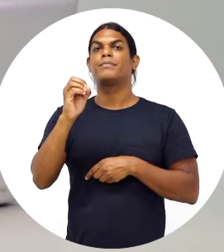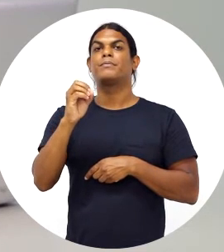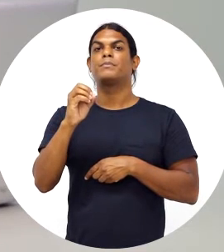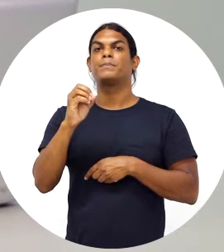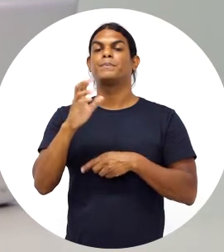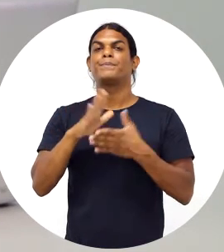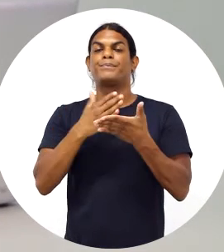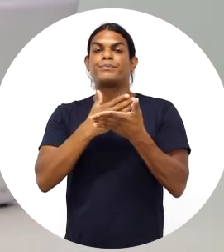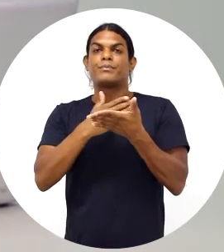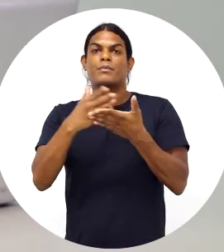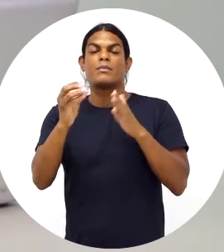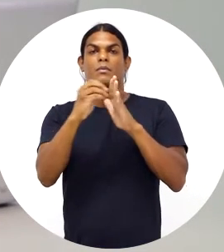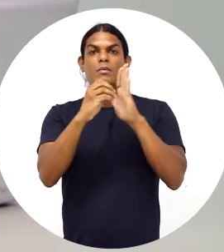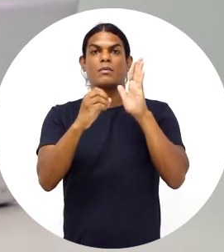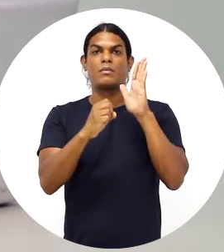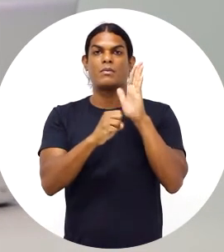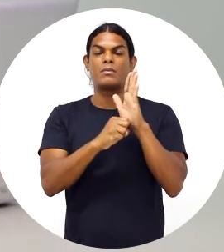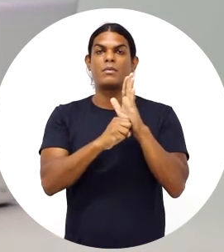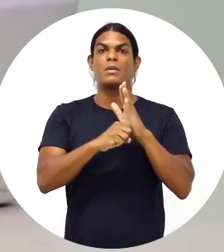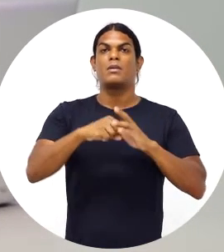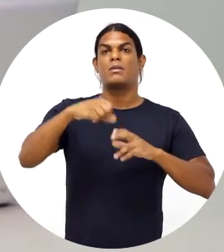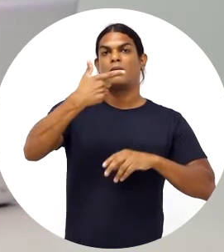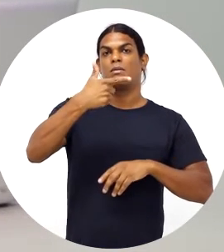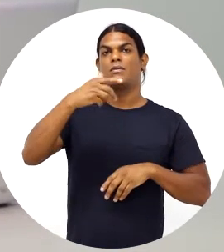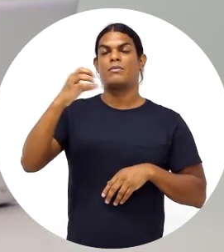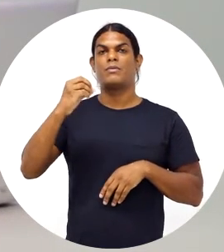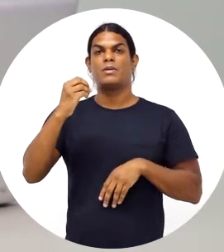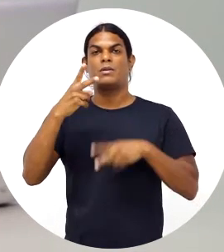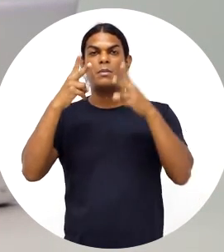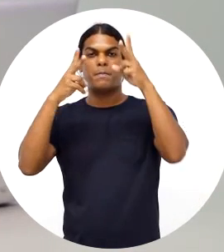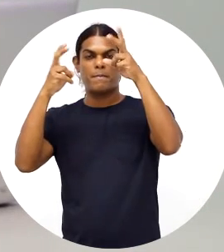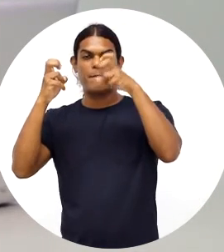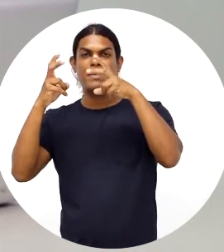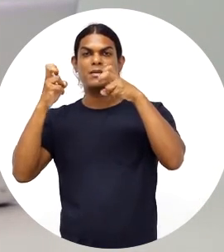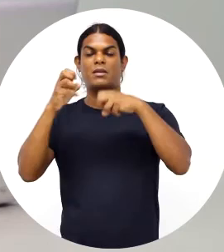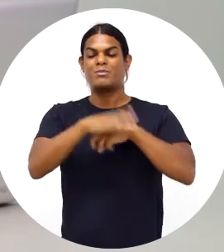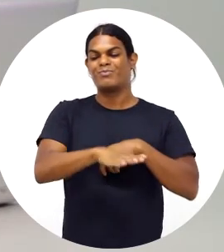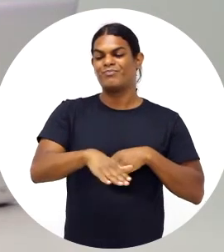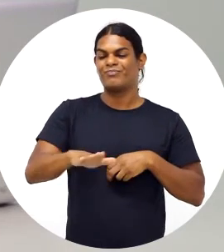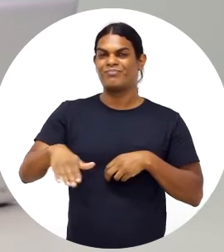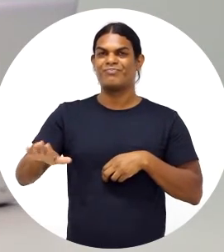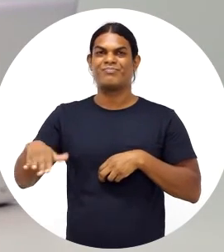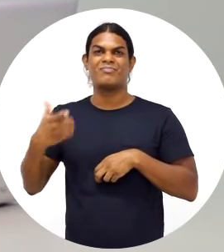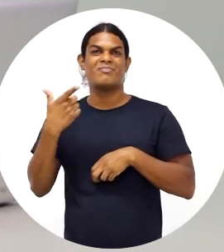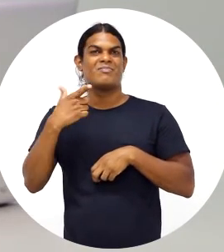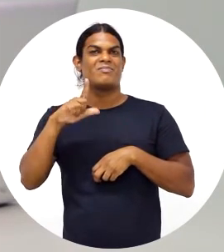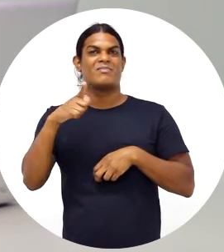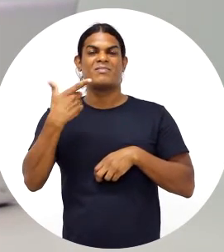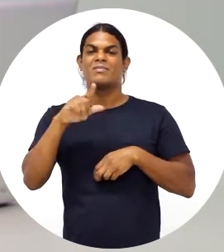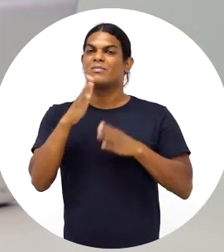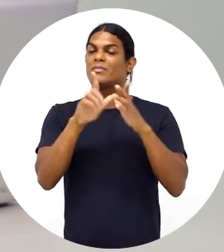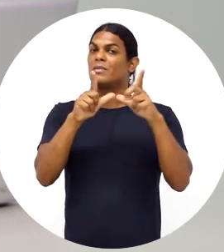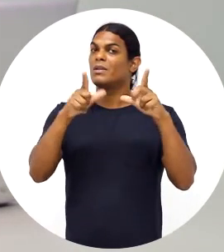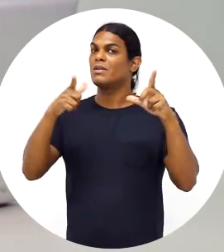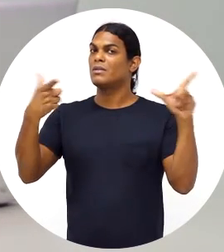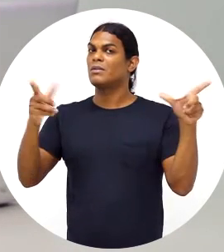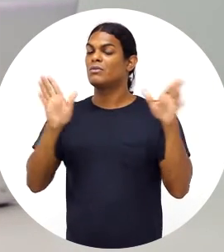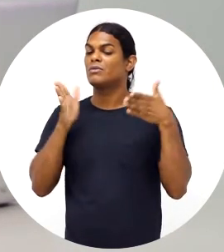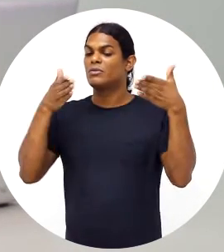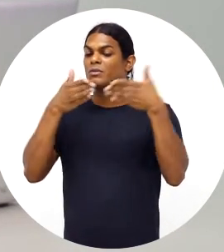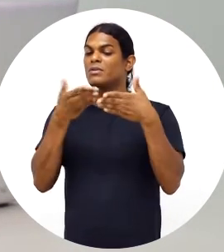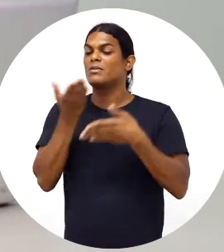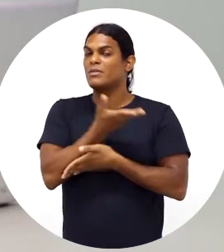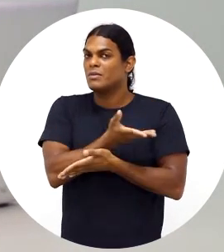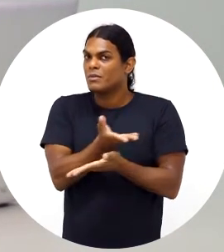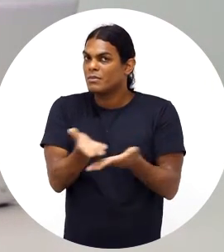lá no início do século XX, vai perceber que as crianças carecem de uma literatura voltada